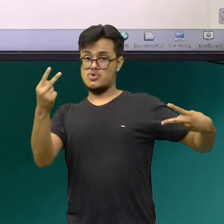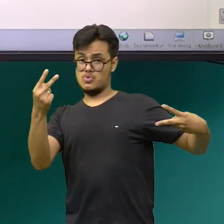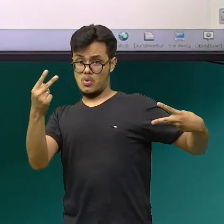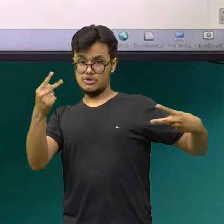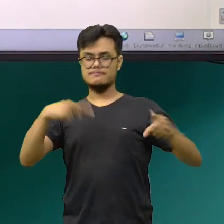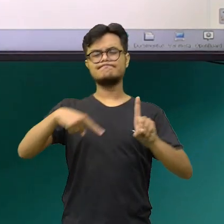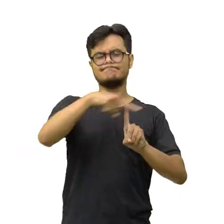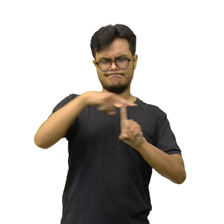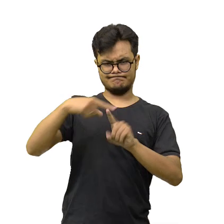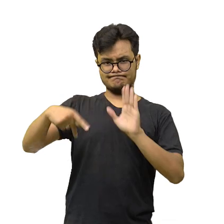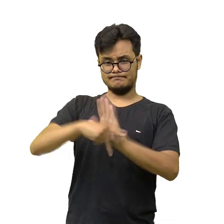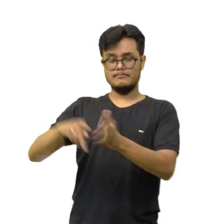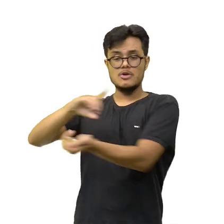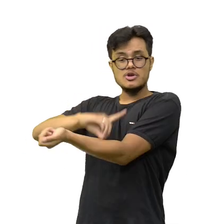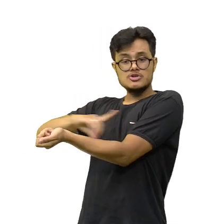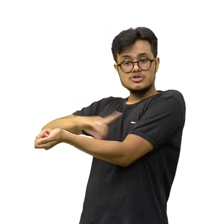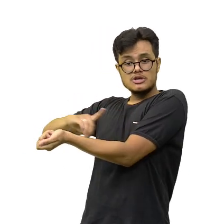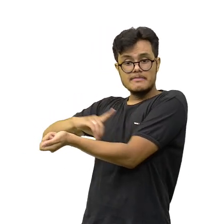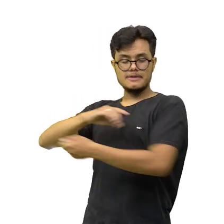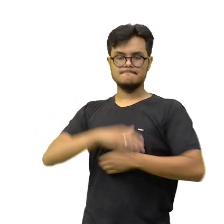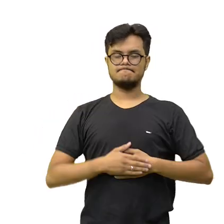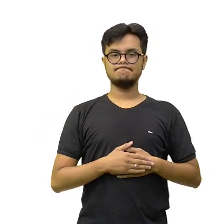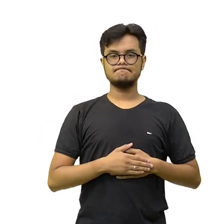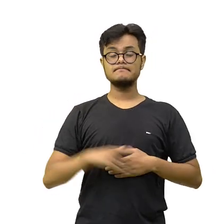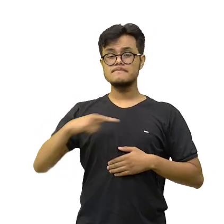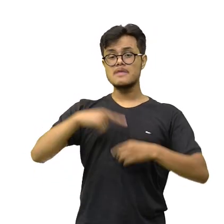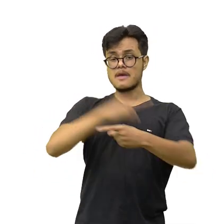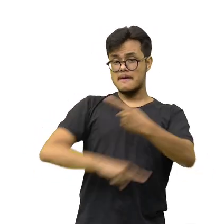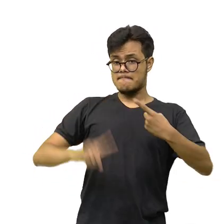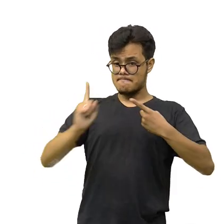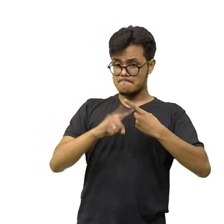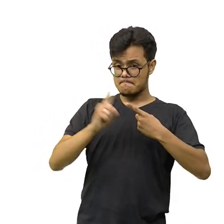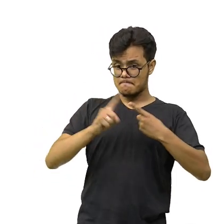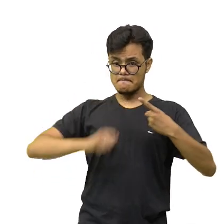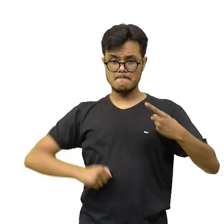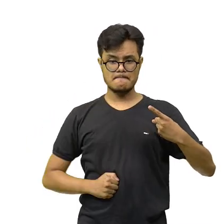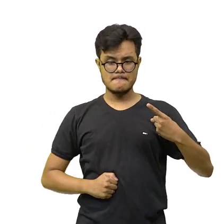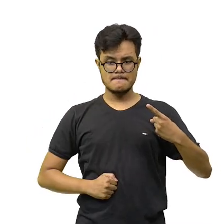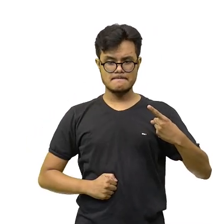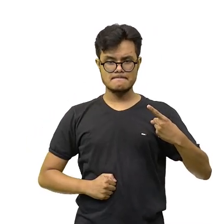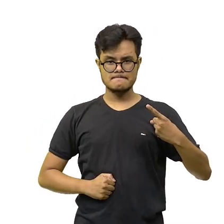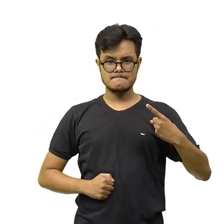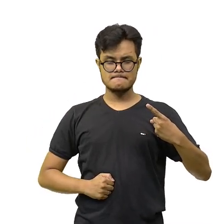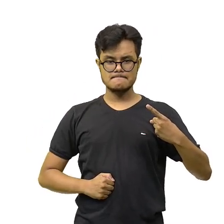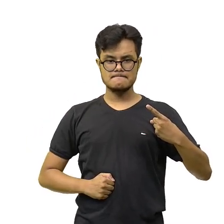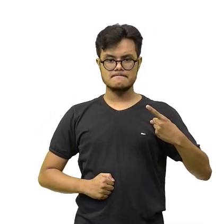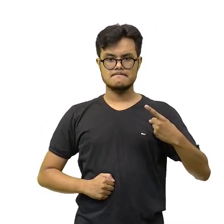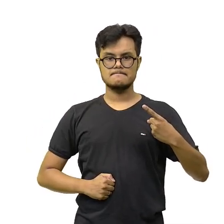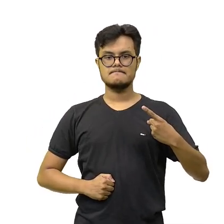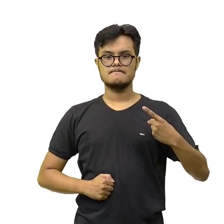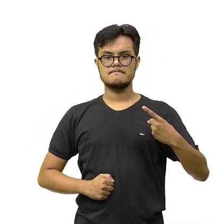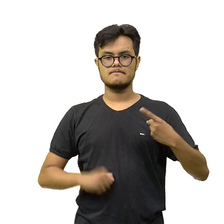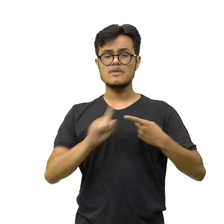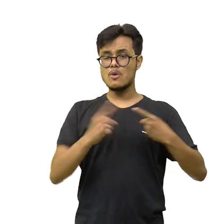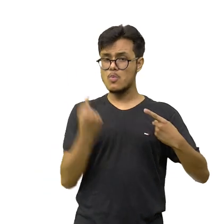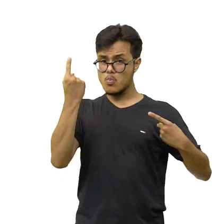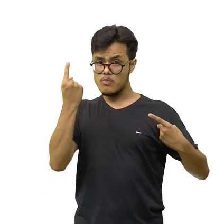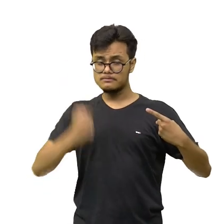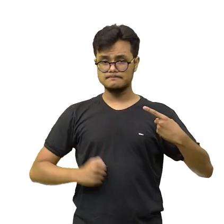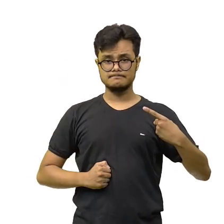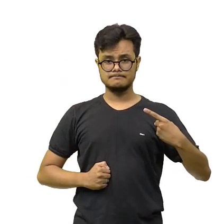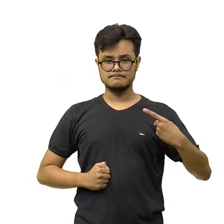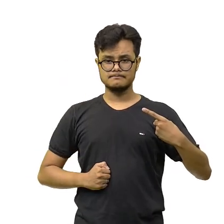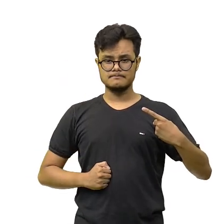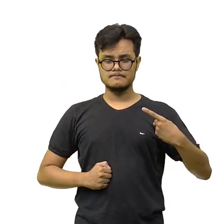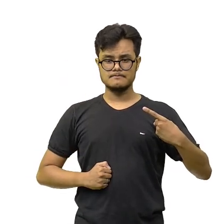diabetes mellitus. Primeira delas, nós chamamos de diabetes mellitus tipo 1